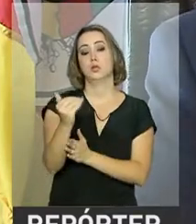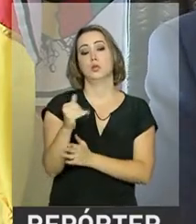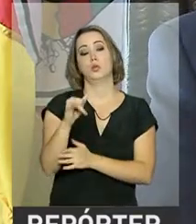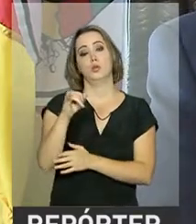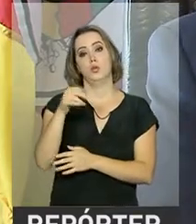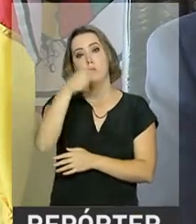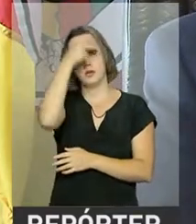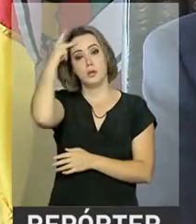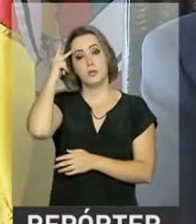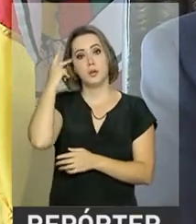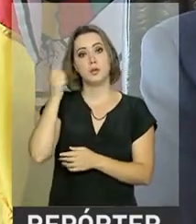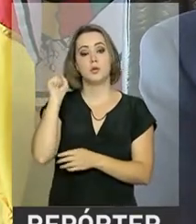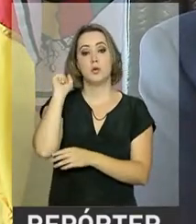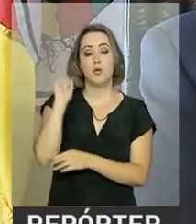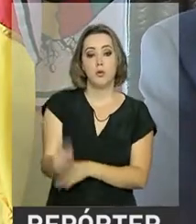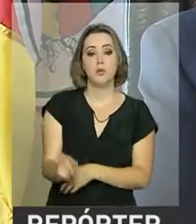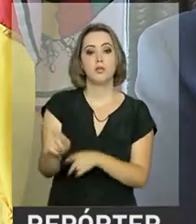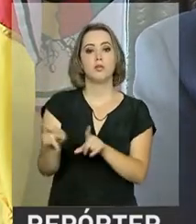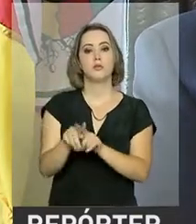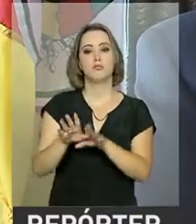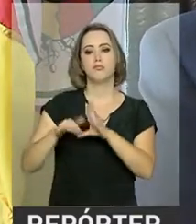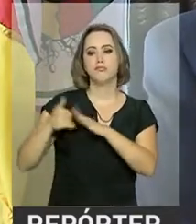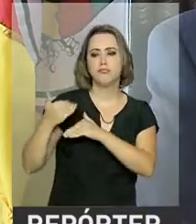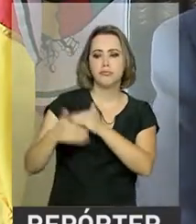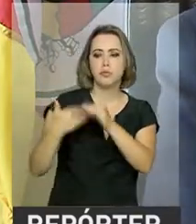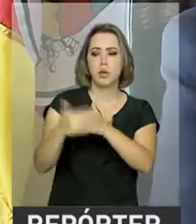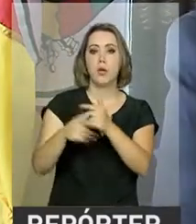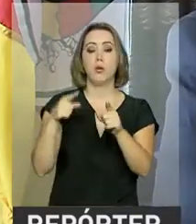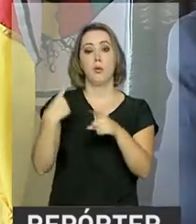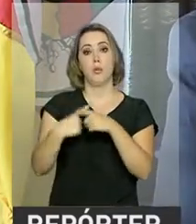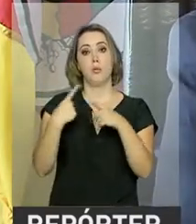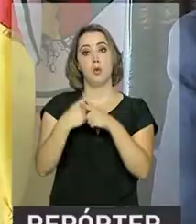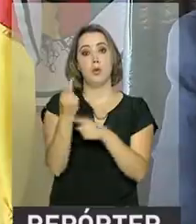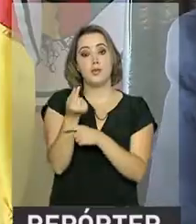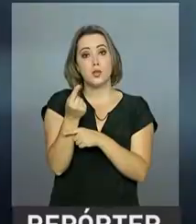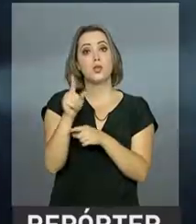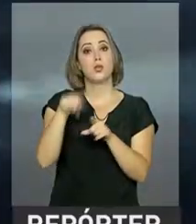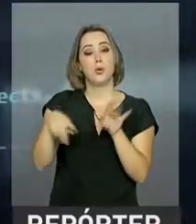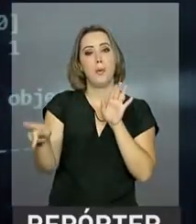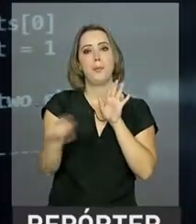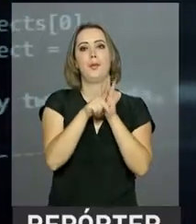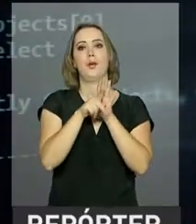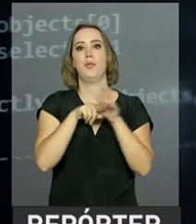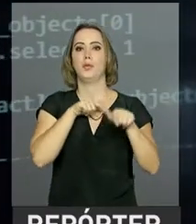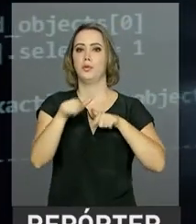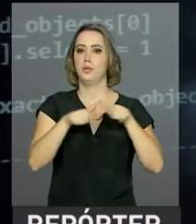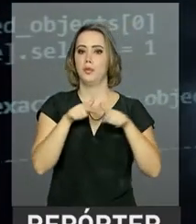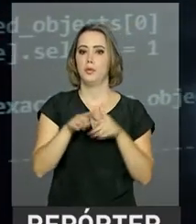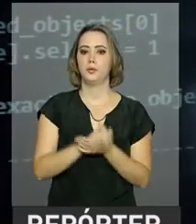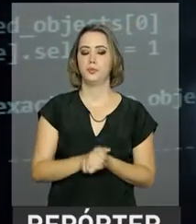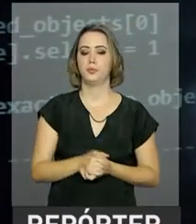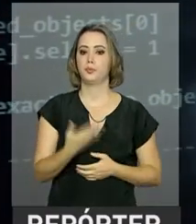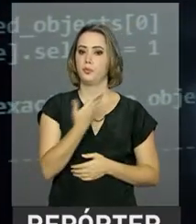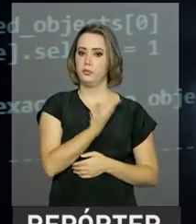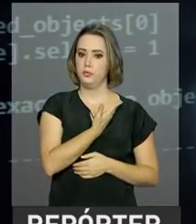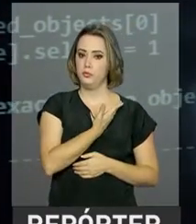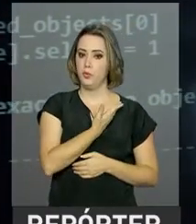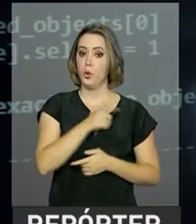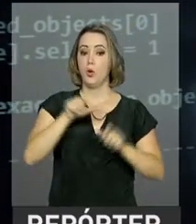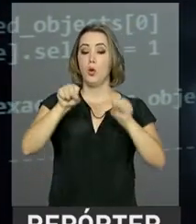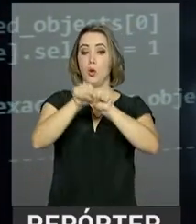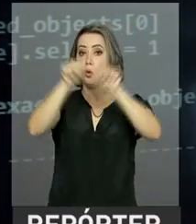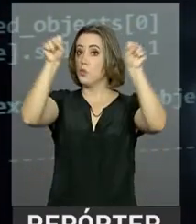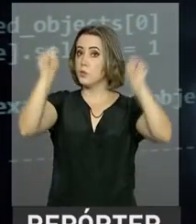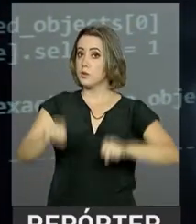saudável e sustentável, porque essa poupança pertence ao trabalhador. A ferramenta fará integração entre bancos